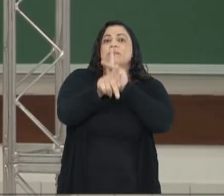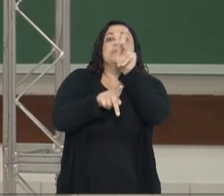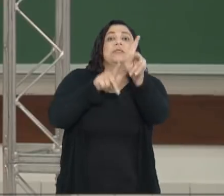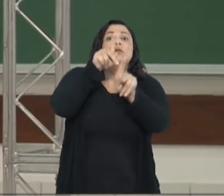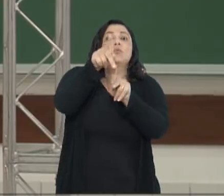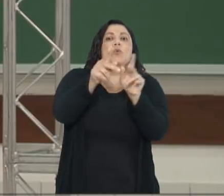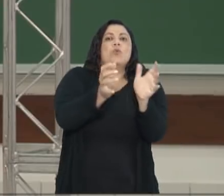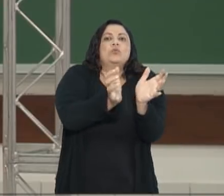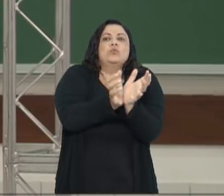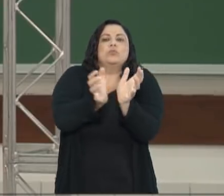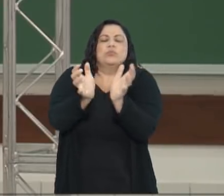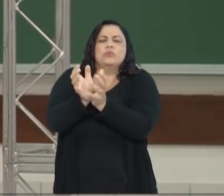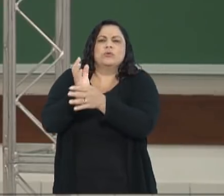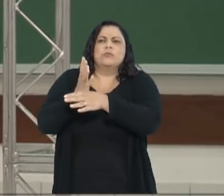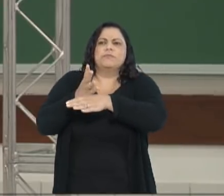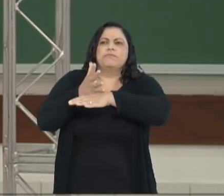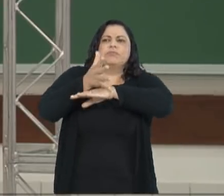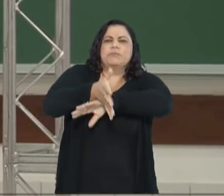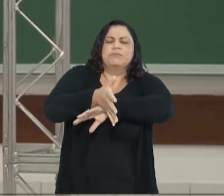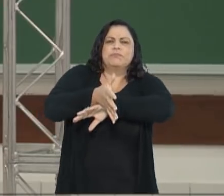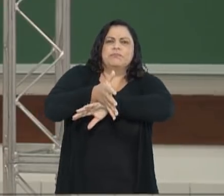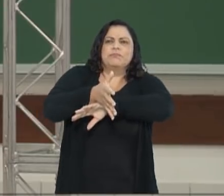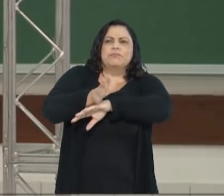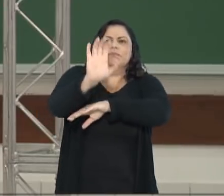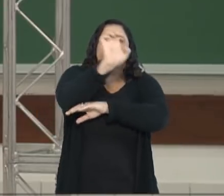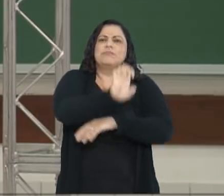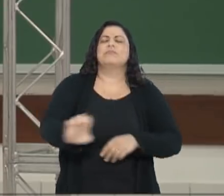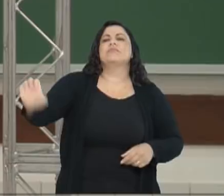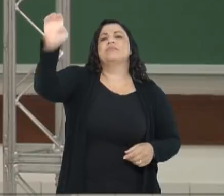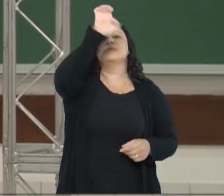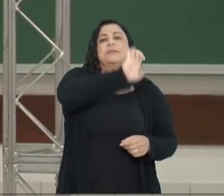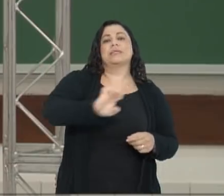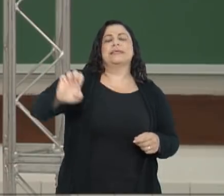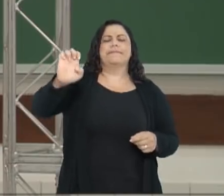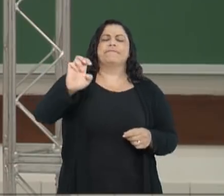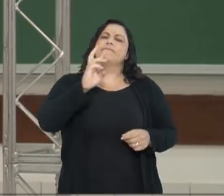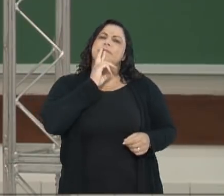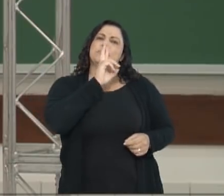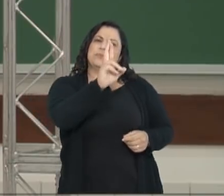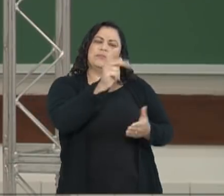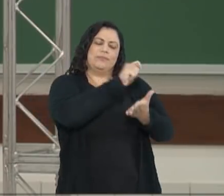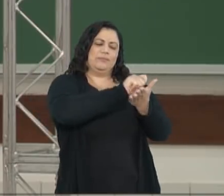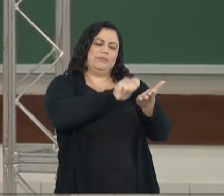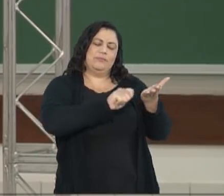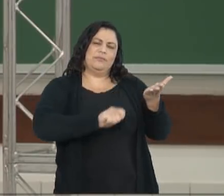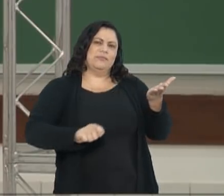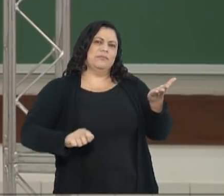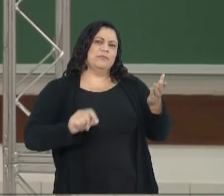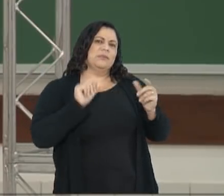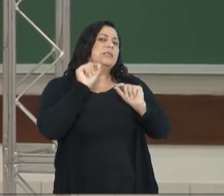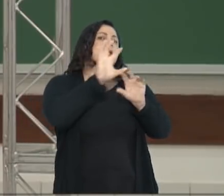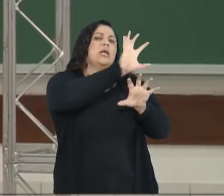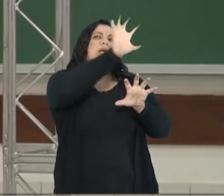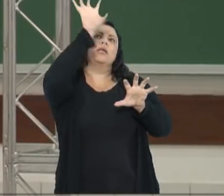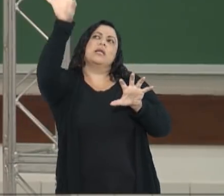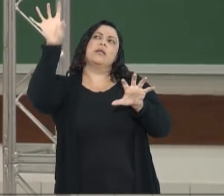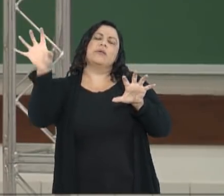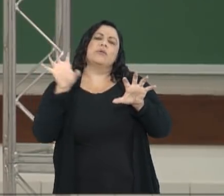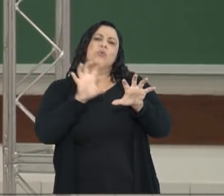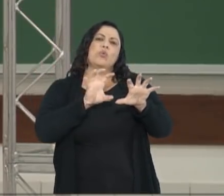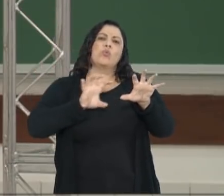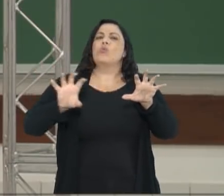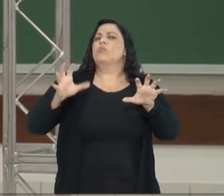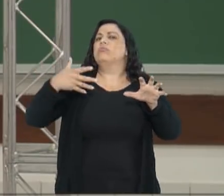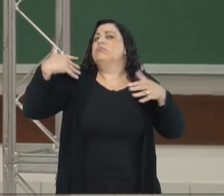grandes porções da Europa, digam para mim aí, escrevam aí na resposta de vocês, quais regiões da Europa